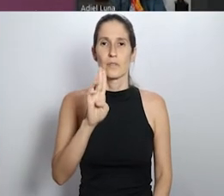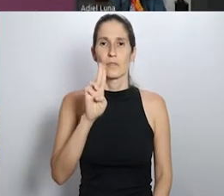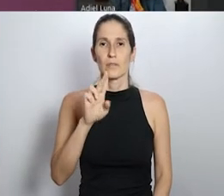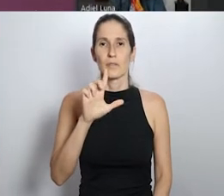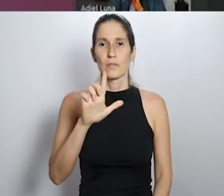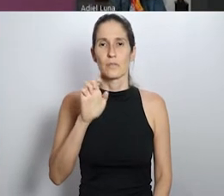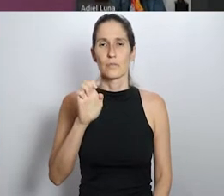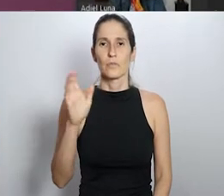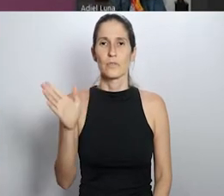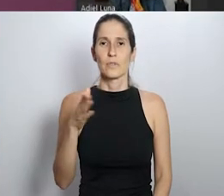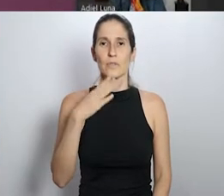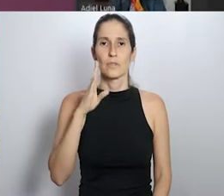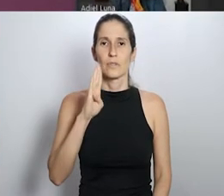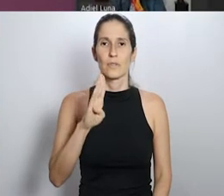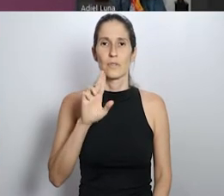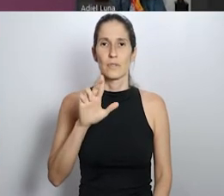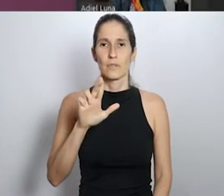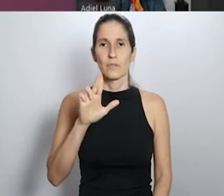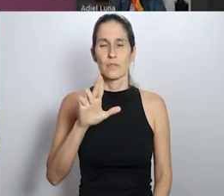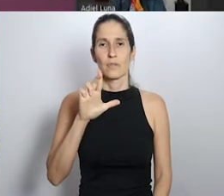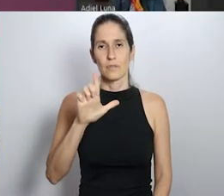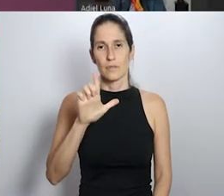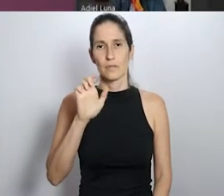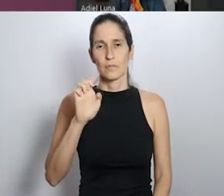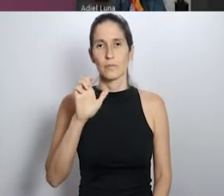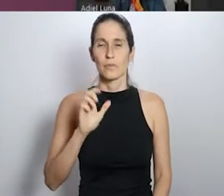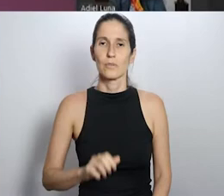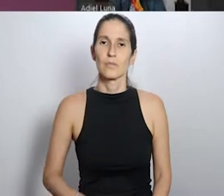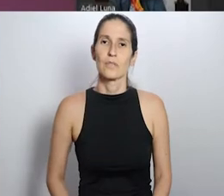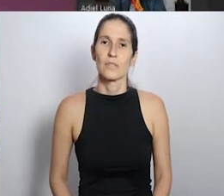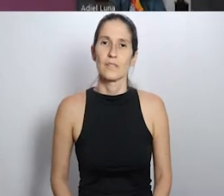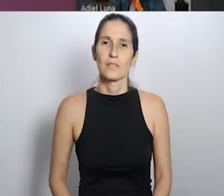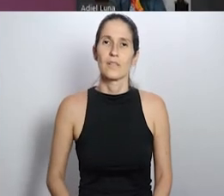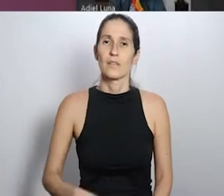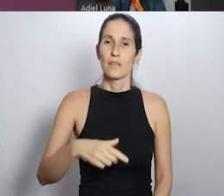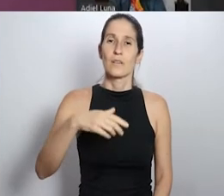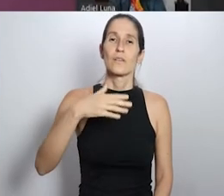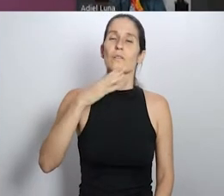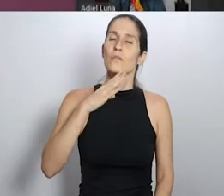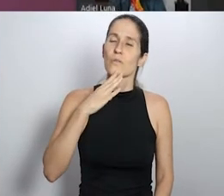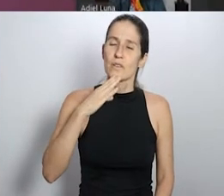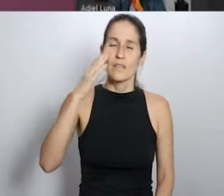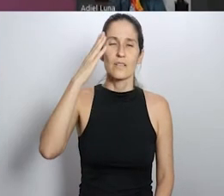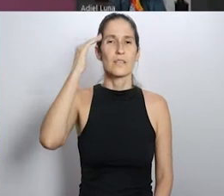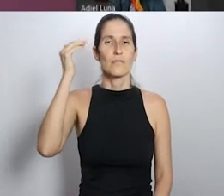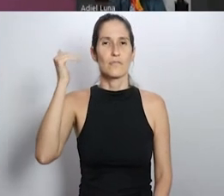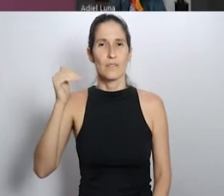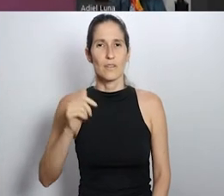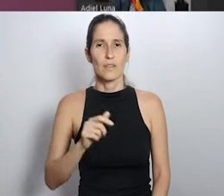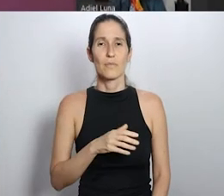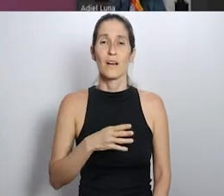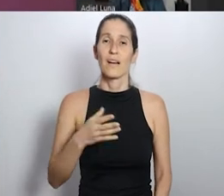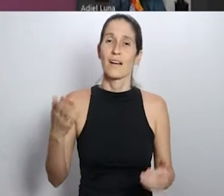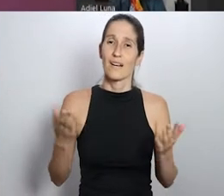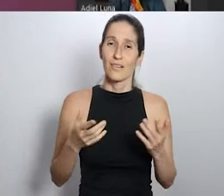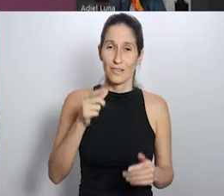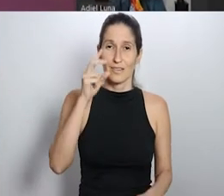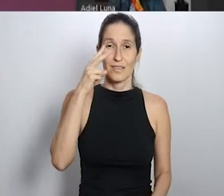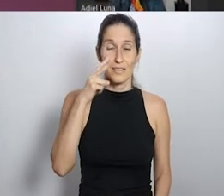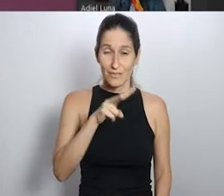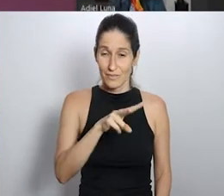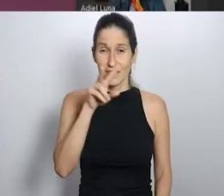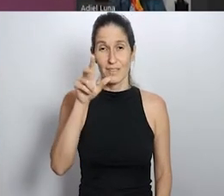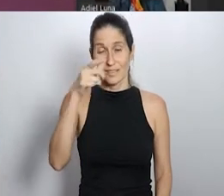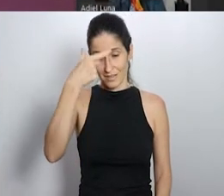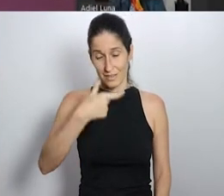principalmente Bully Bully. Eu vejo falar muito nele e agora estou vendo a presença dele, respeitando muito